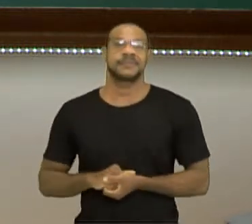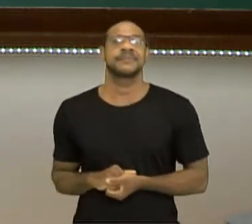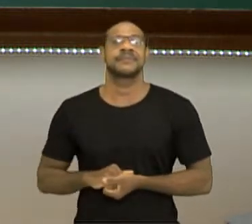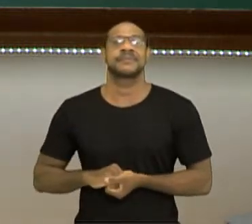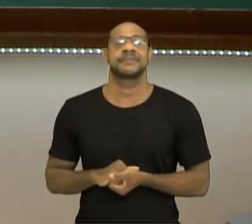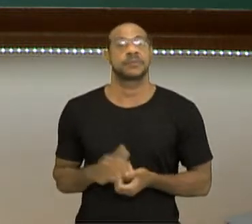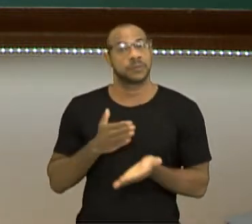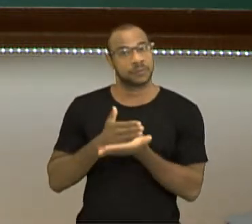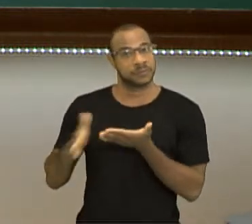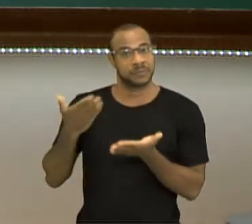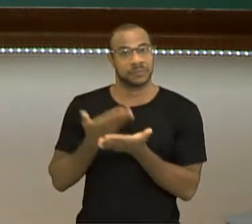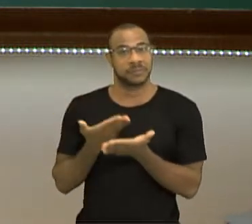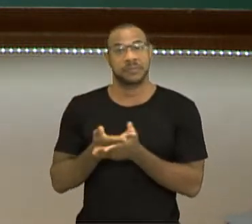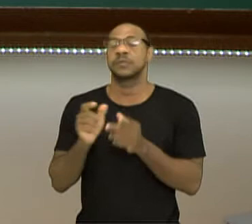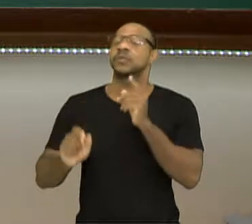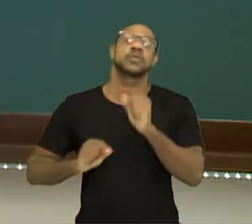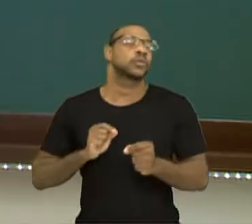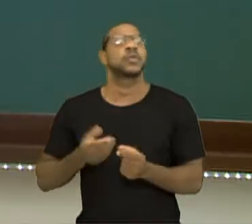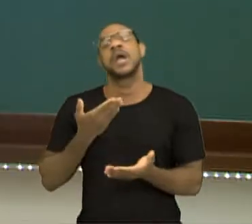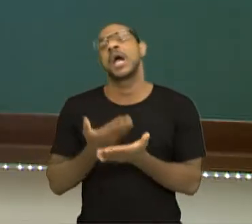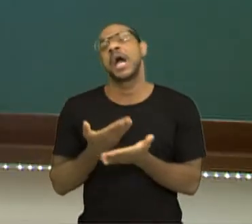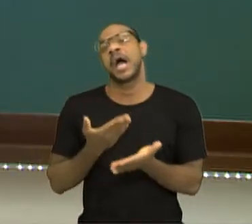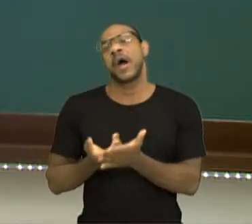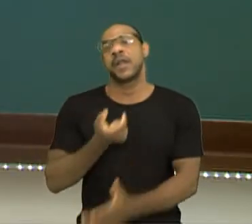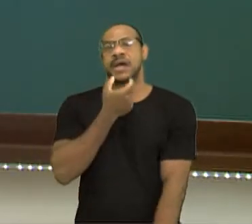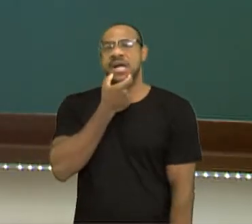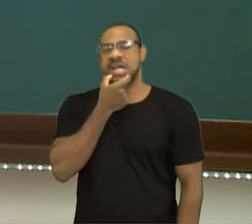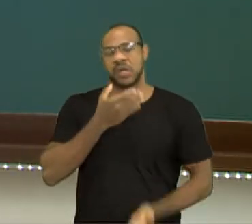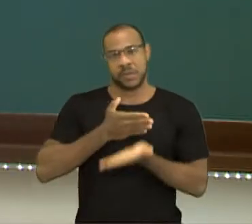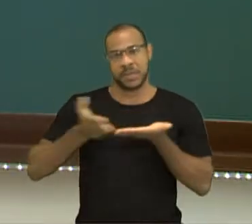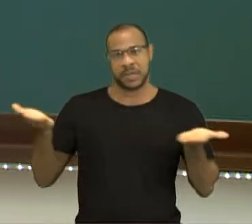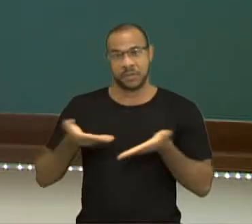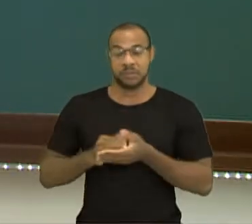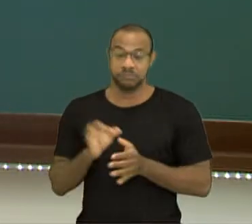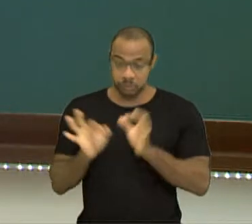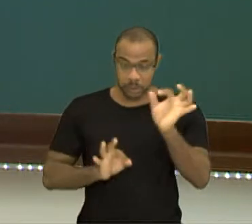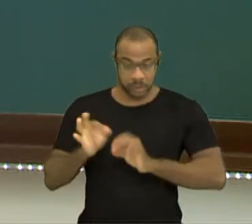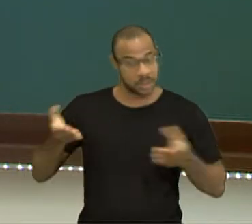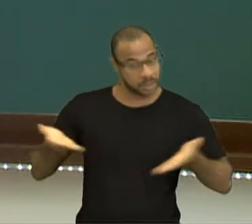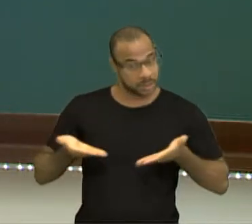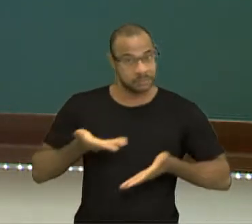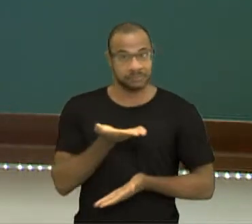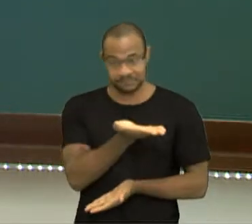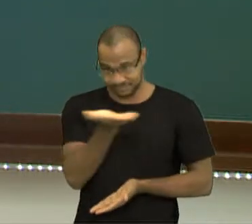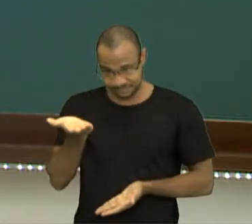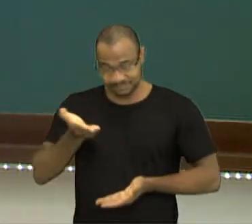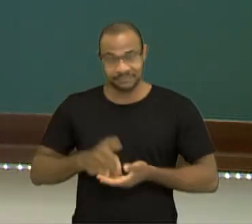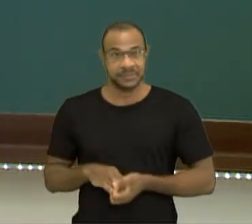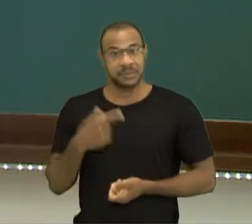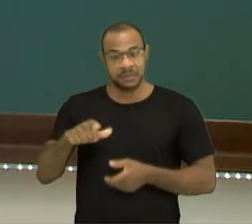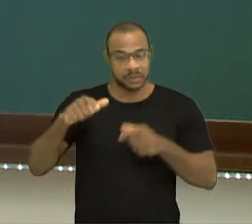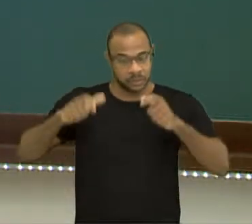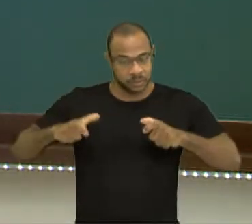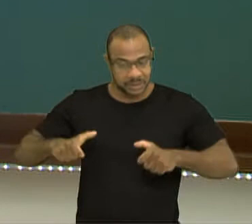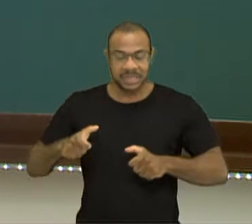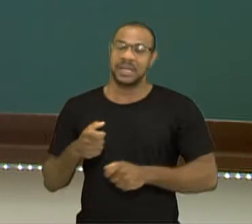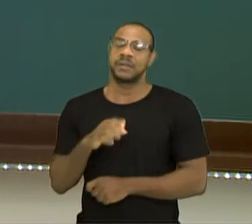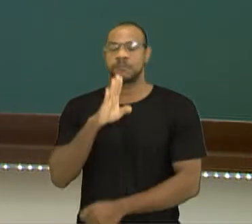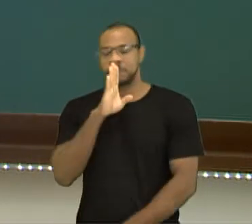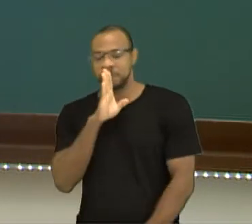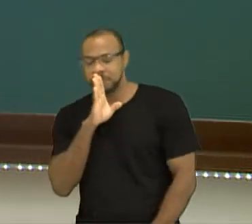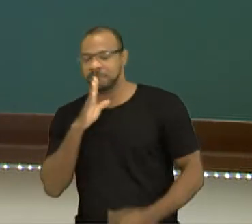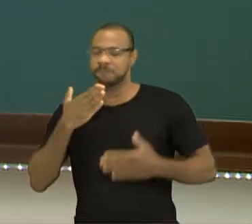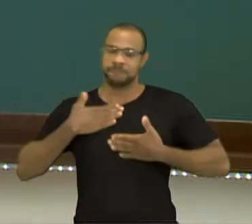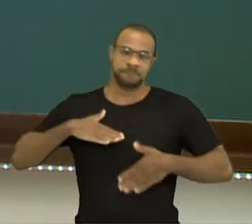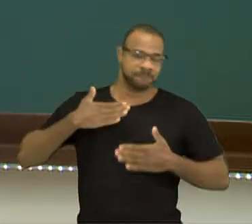started. Vamos começar mais uma aula de inglês, portanto, se organizem aí, busquem um local tranquilo, silencioso,